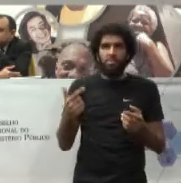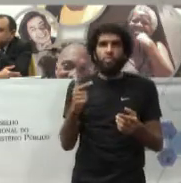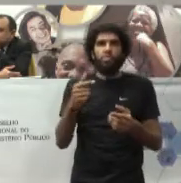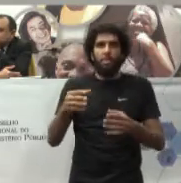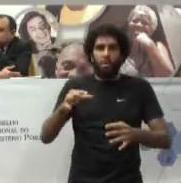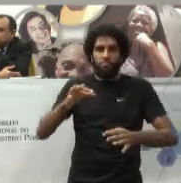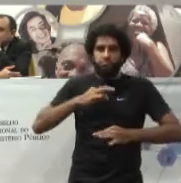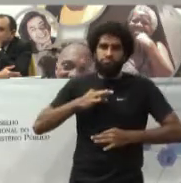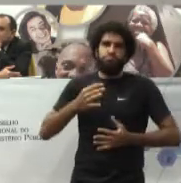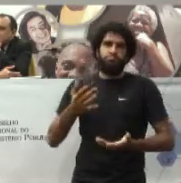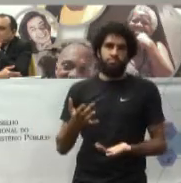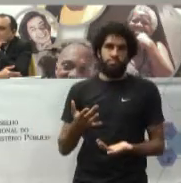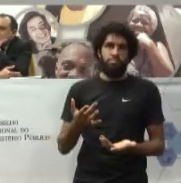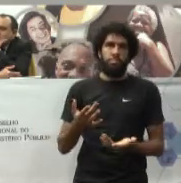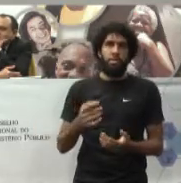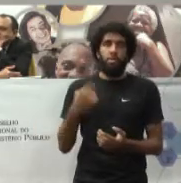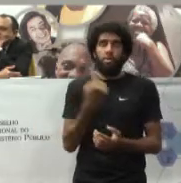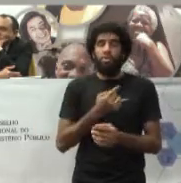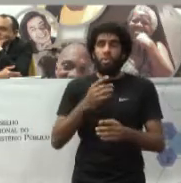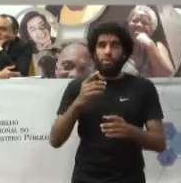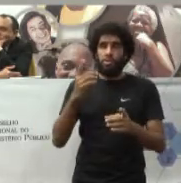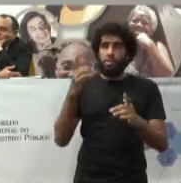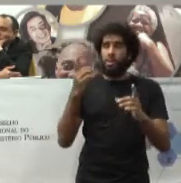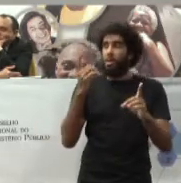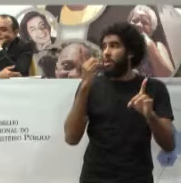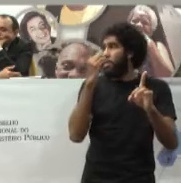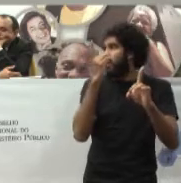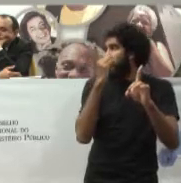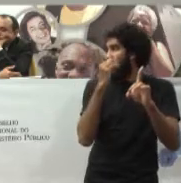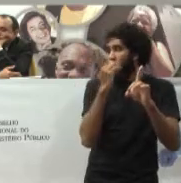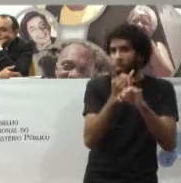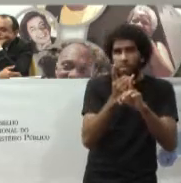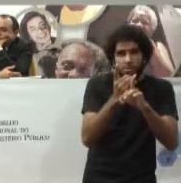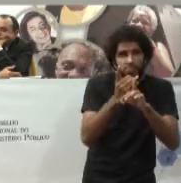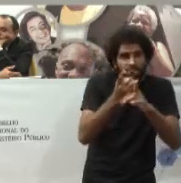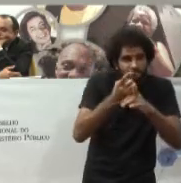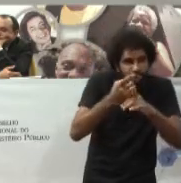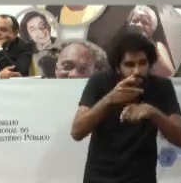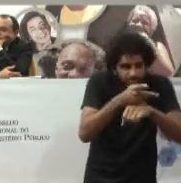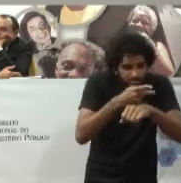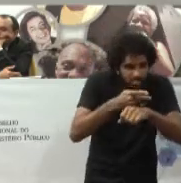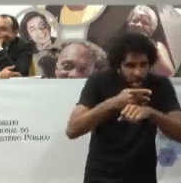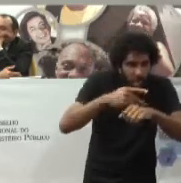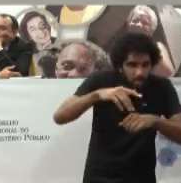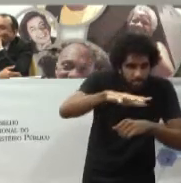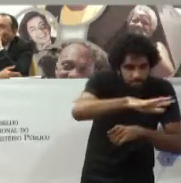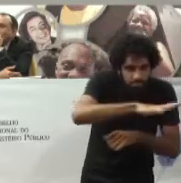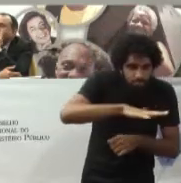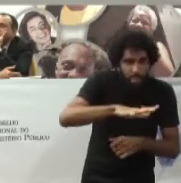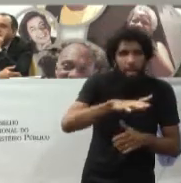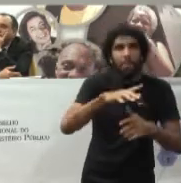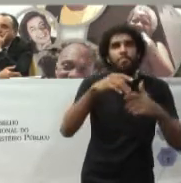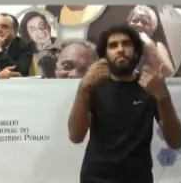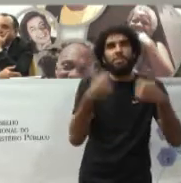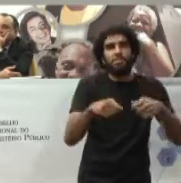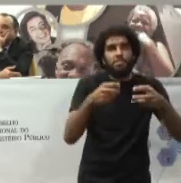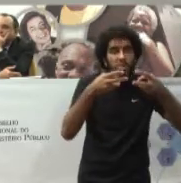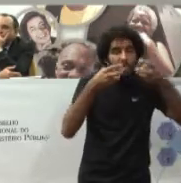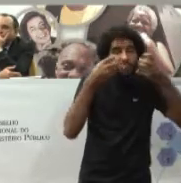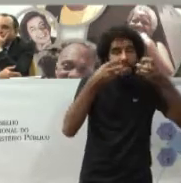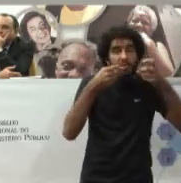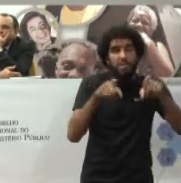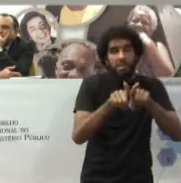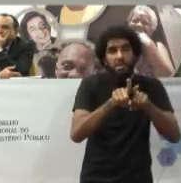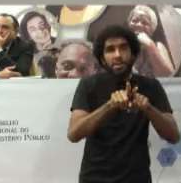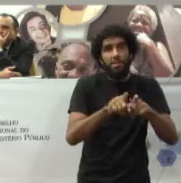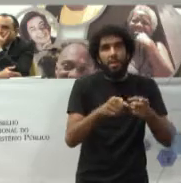encontrar encontrar e se encontrar esse espaço tem a gente tem percebido enfrentado que